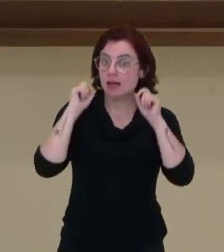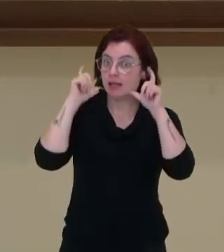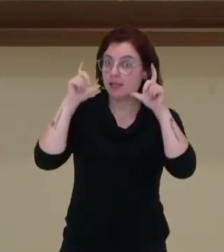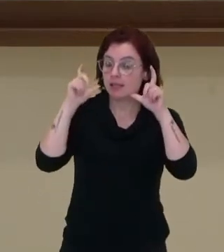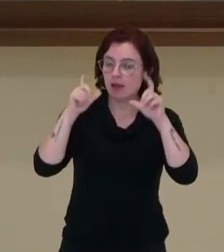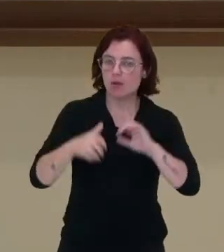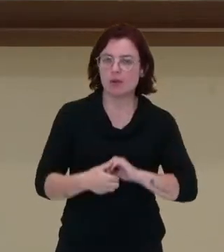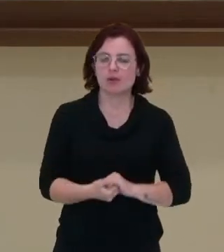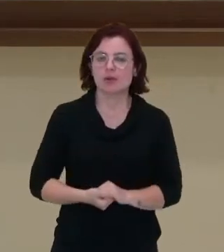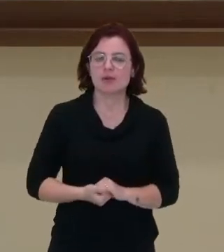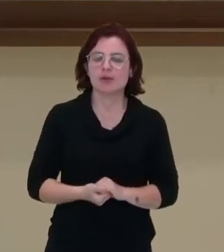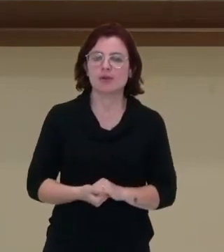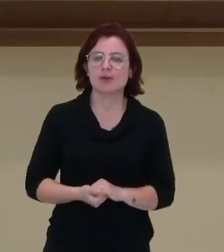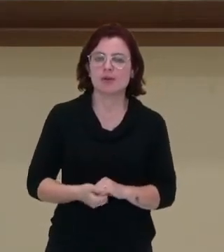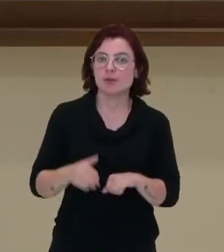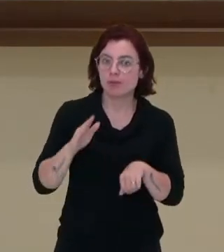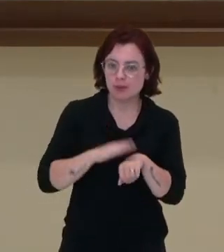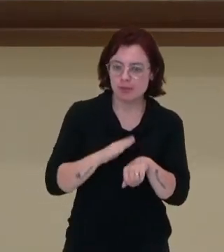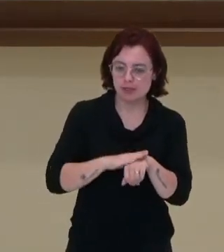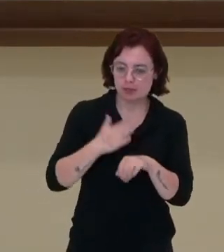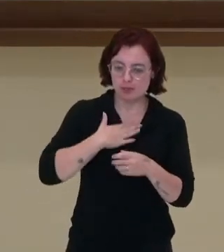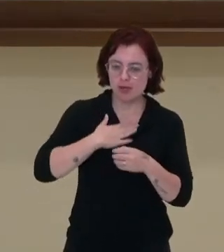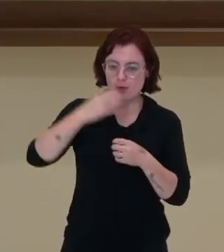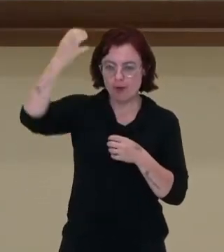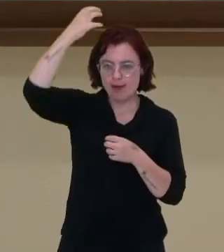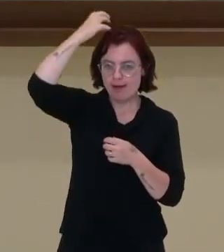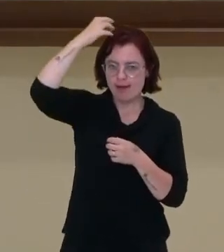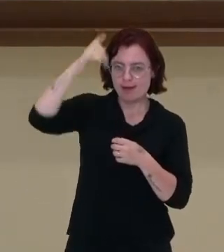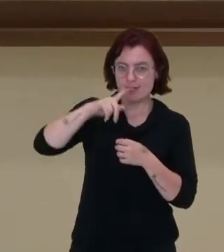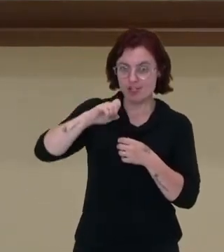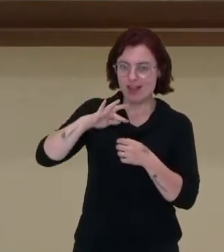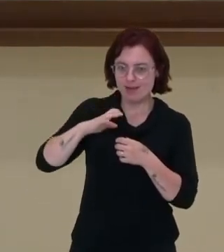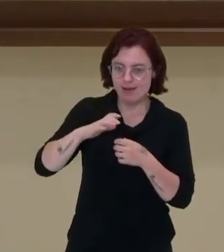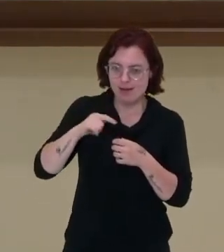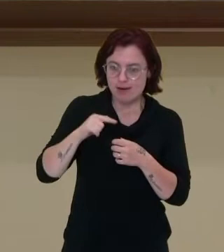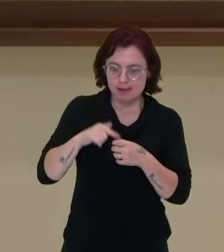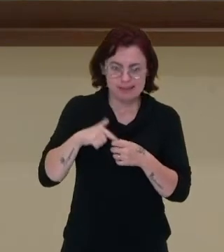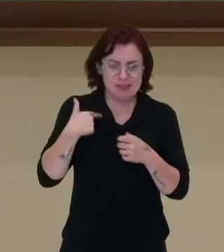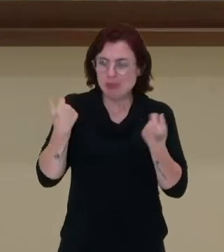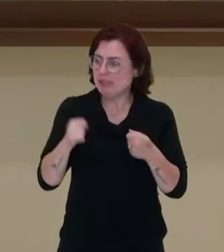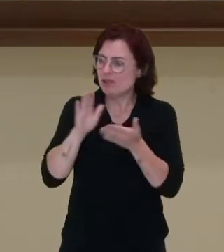Atenção! Quando o seu rei está em xeque, você